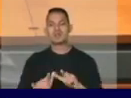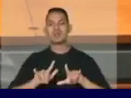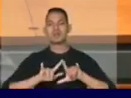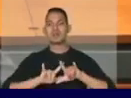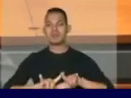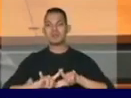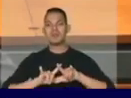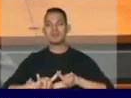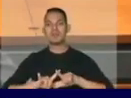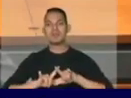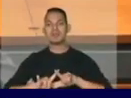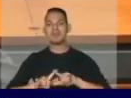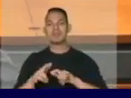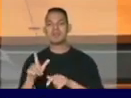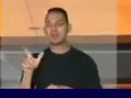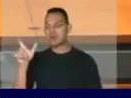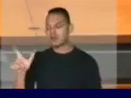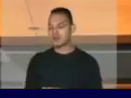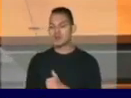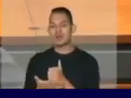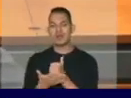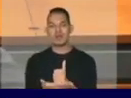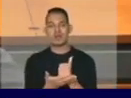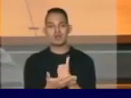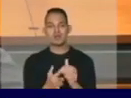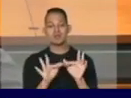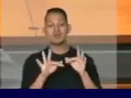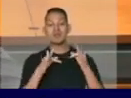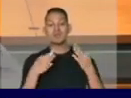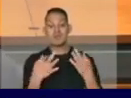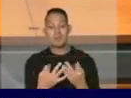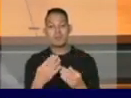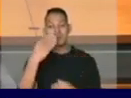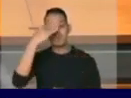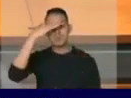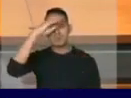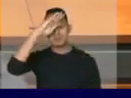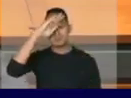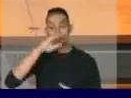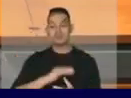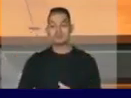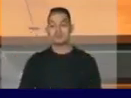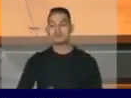milícia, capanga da família Bolsonaro. E eu...